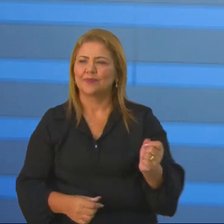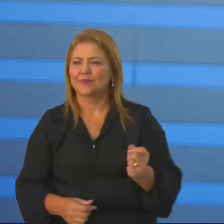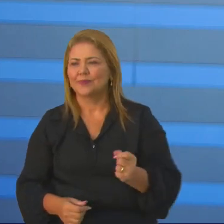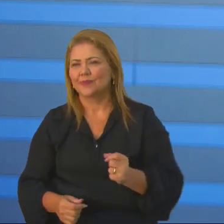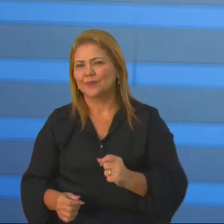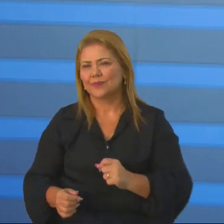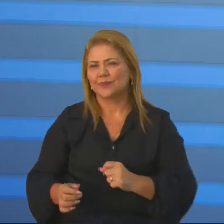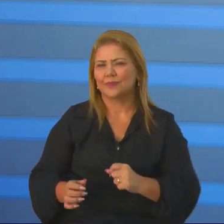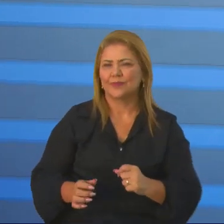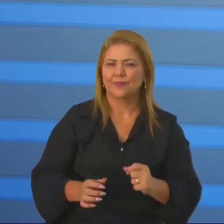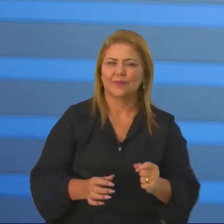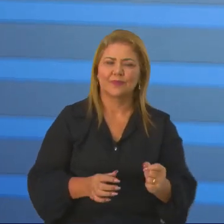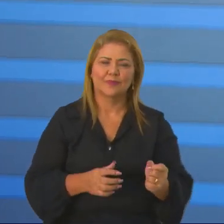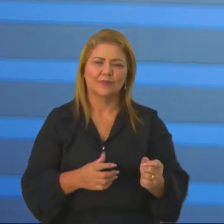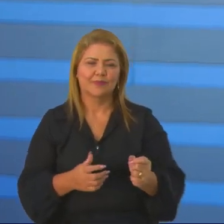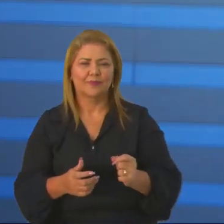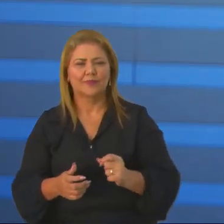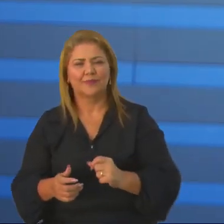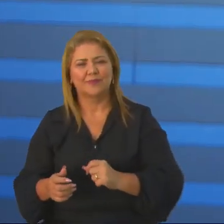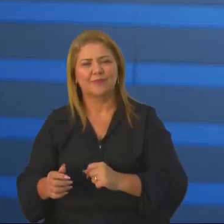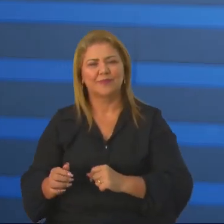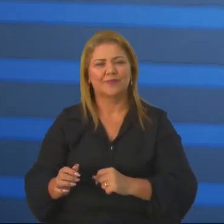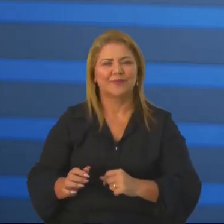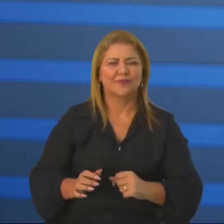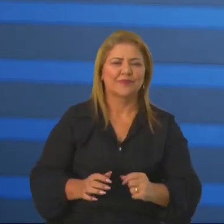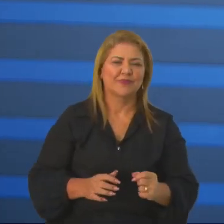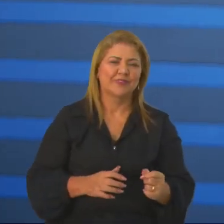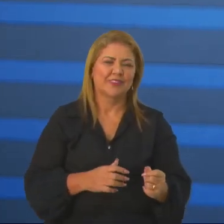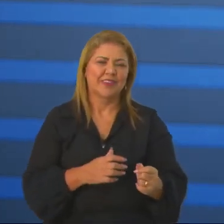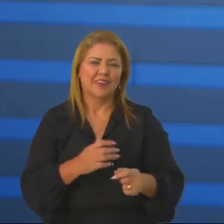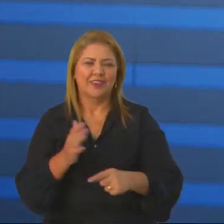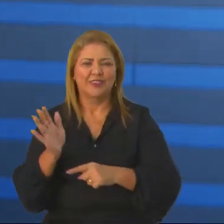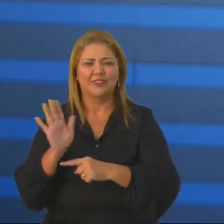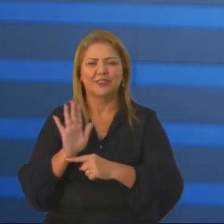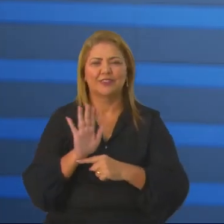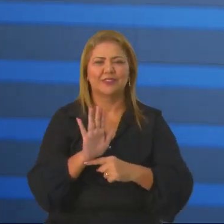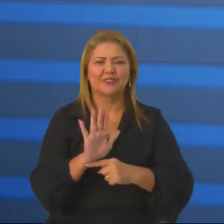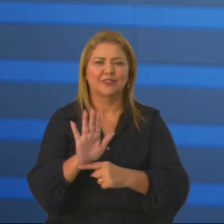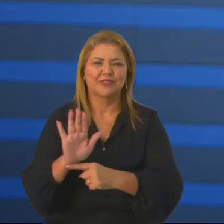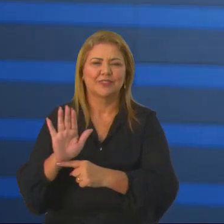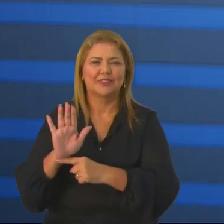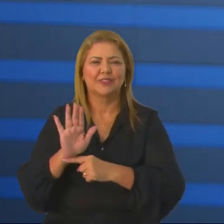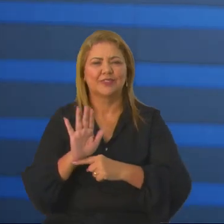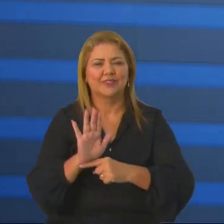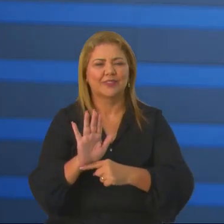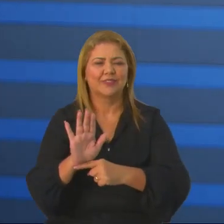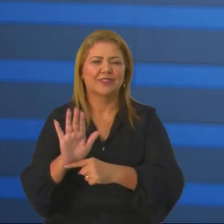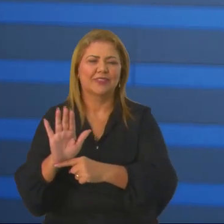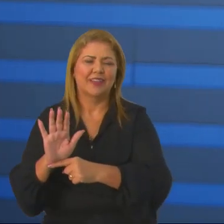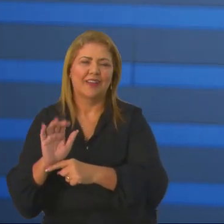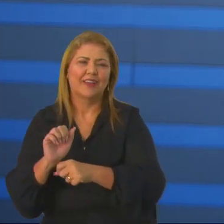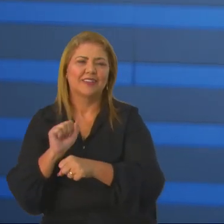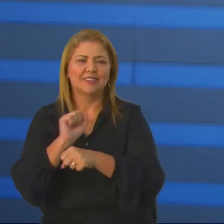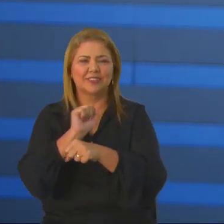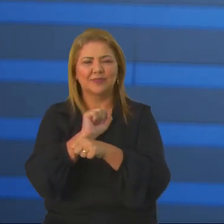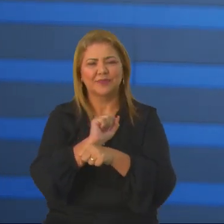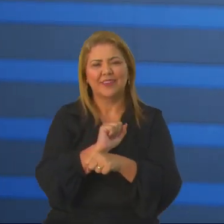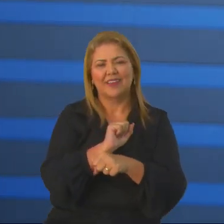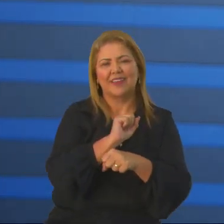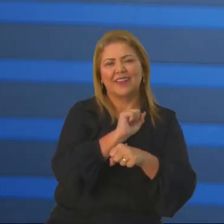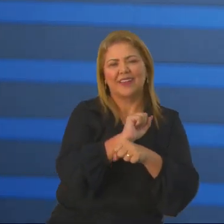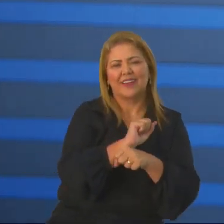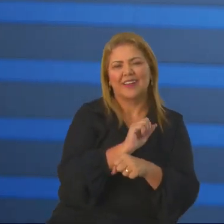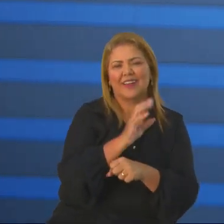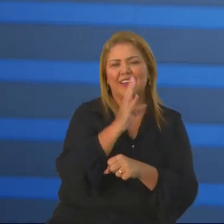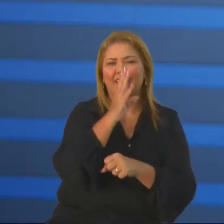A favor da comunidade que espera um bloco passar, ninguém